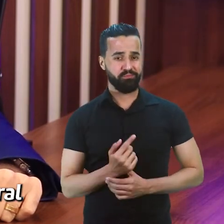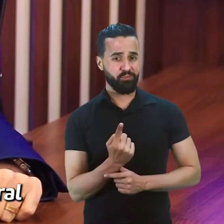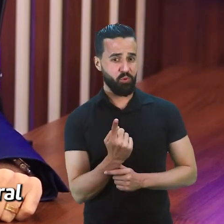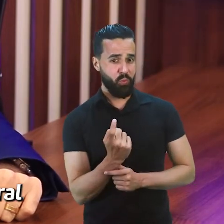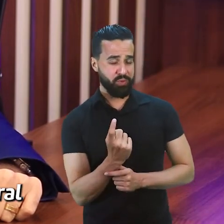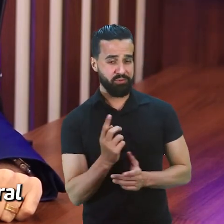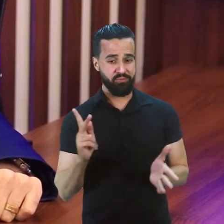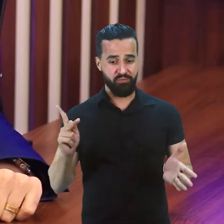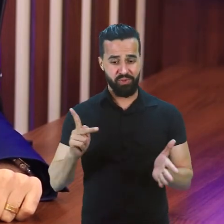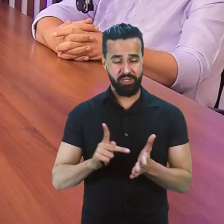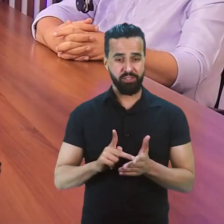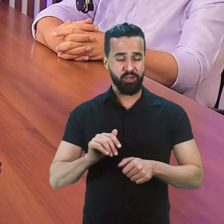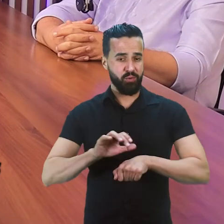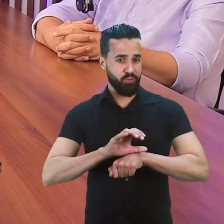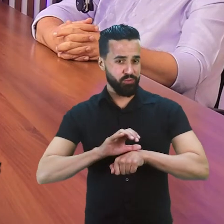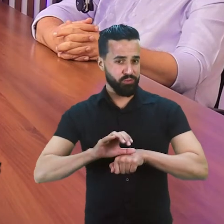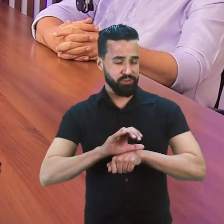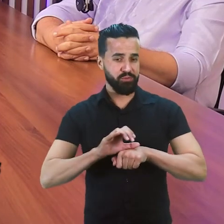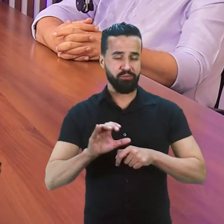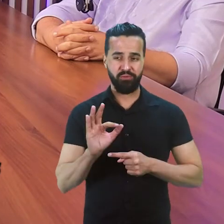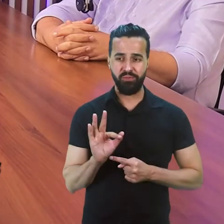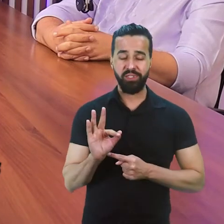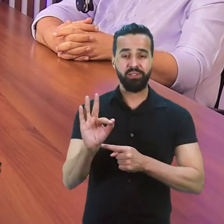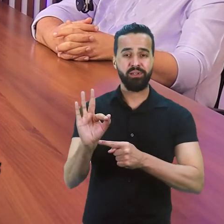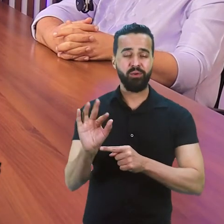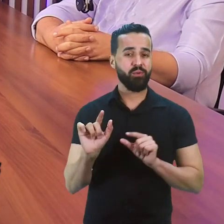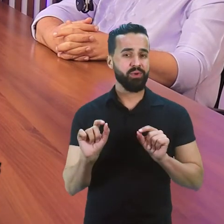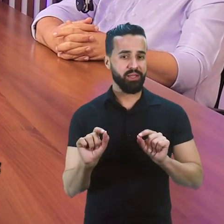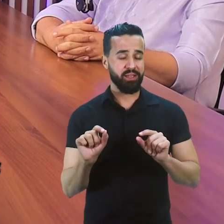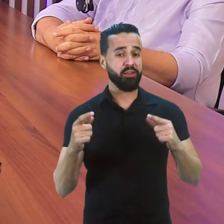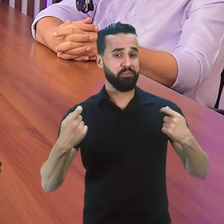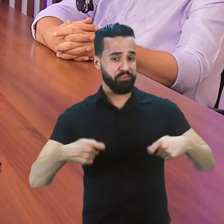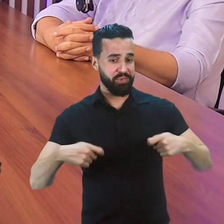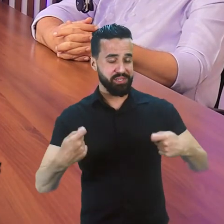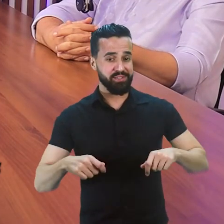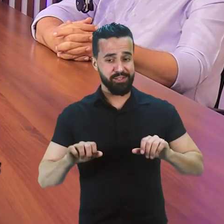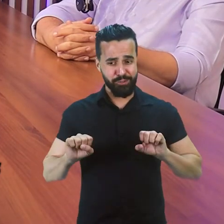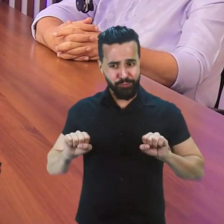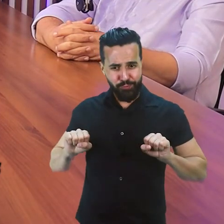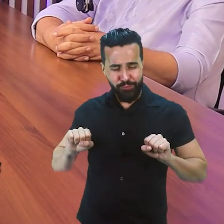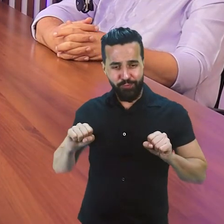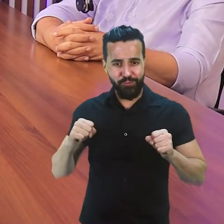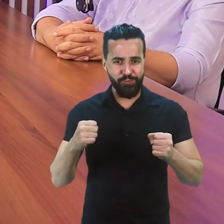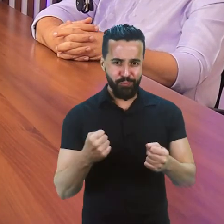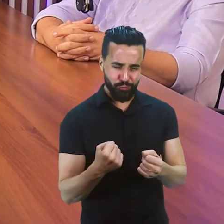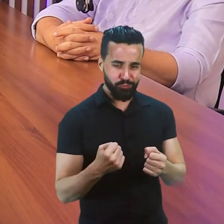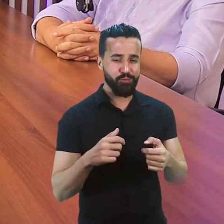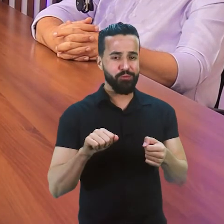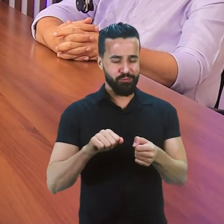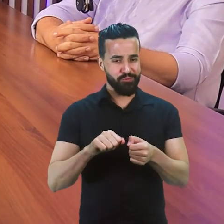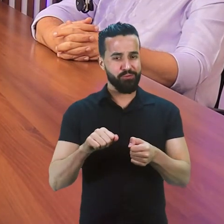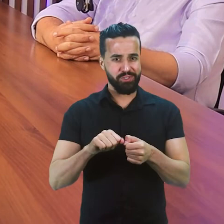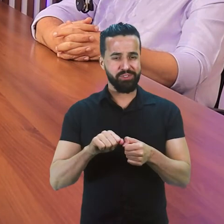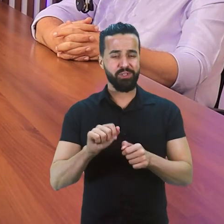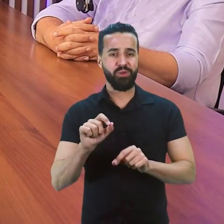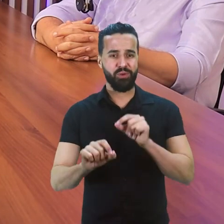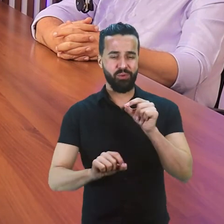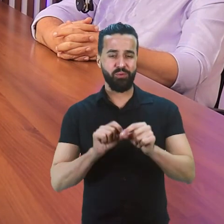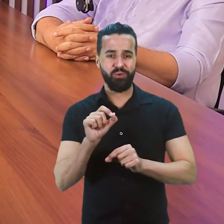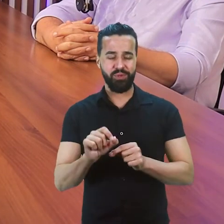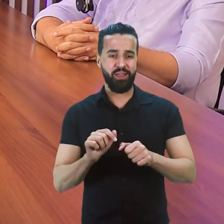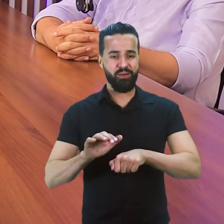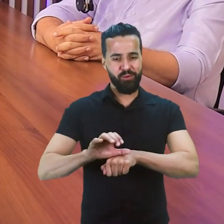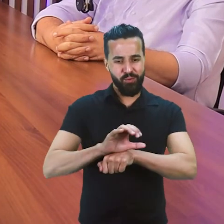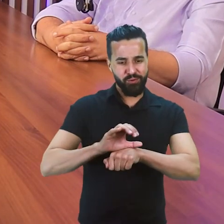na Constituição Federal, né, e que tem que fazer todos os esforços para fazer o cumprimento, né, do que diz respeito à